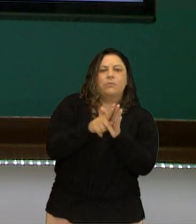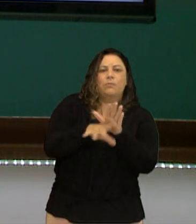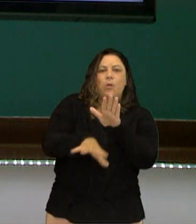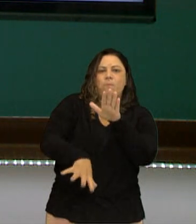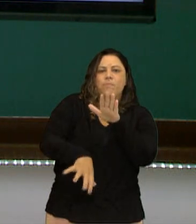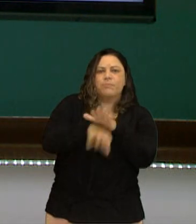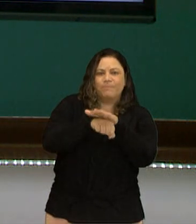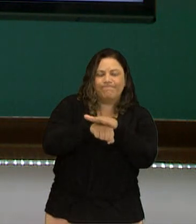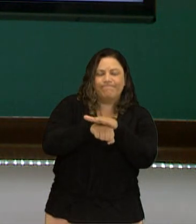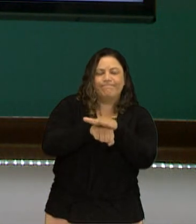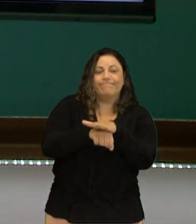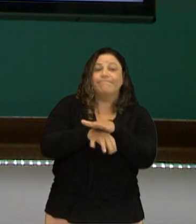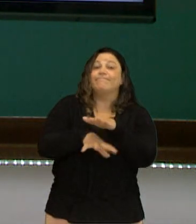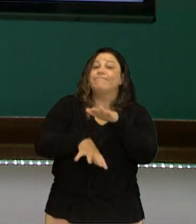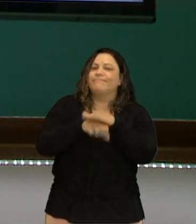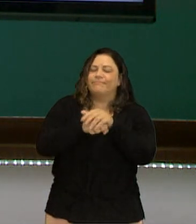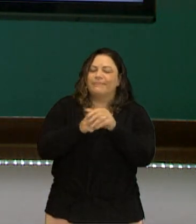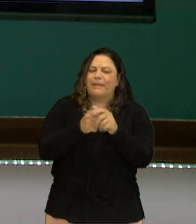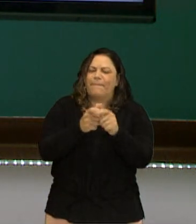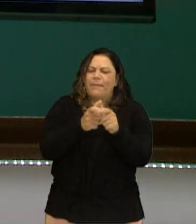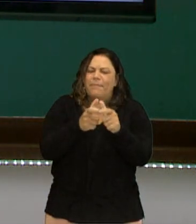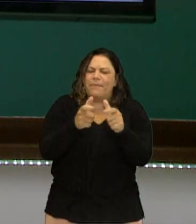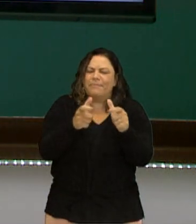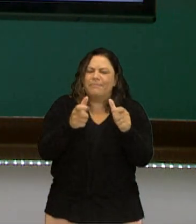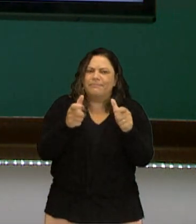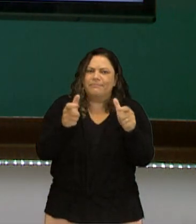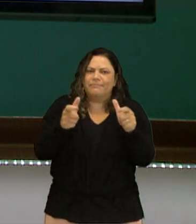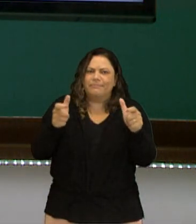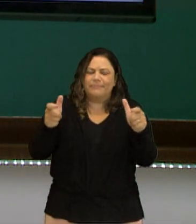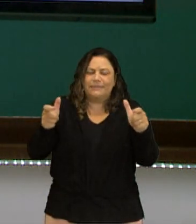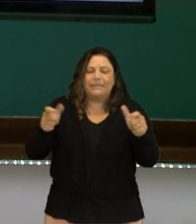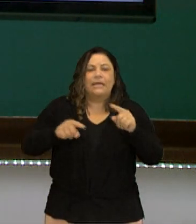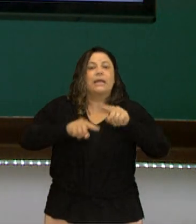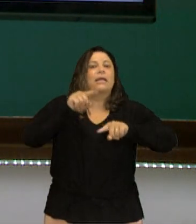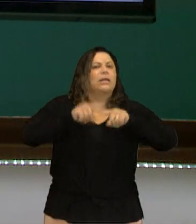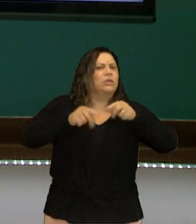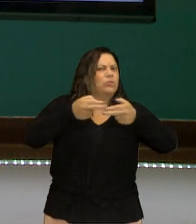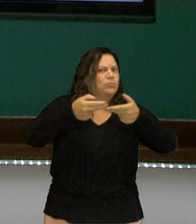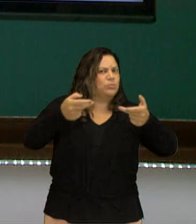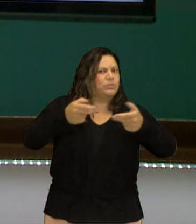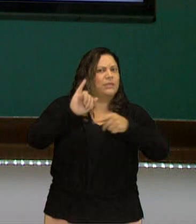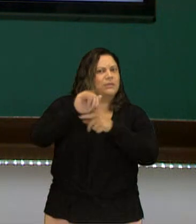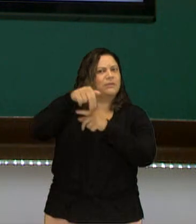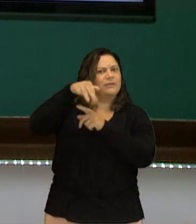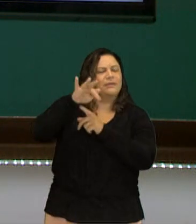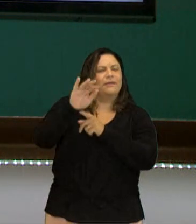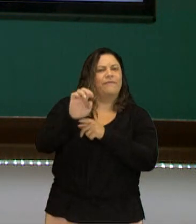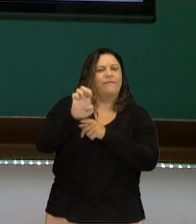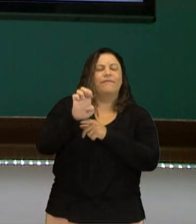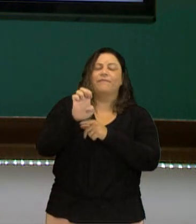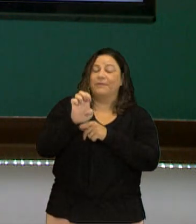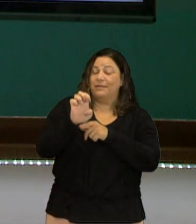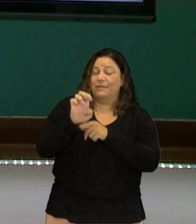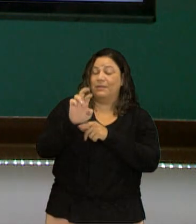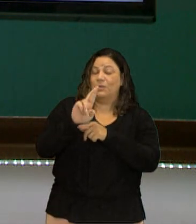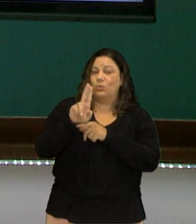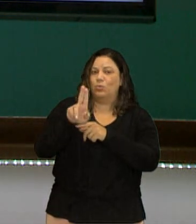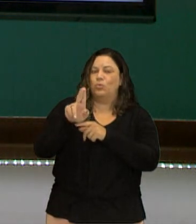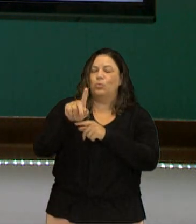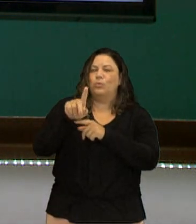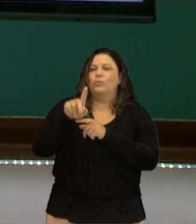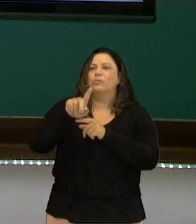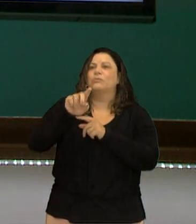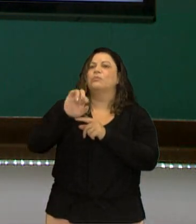aloja, ela se multiplica em objetos, o quê? Enferrujados, que tem aquela coloração meio